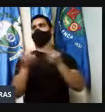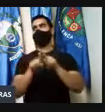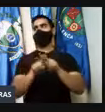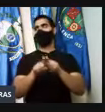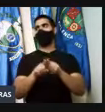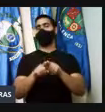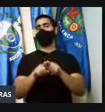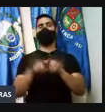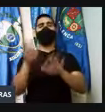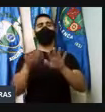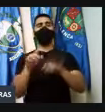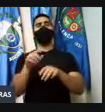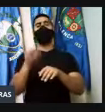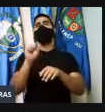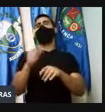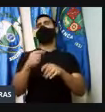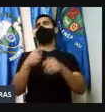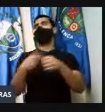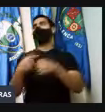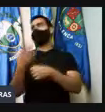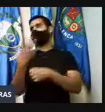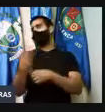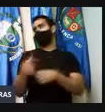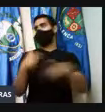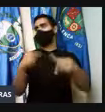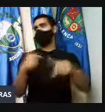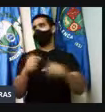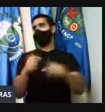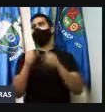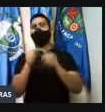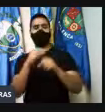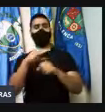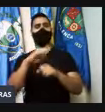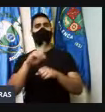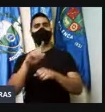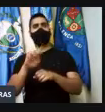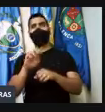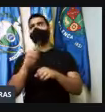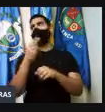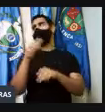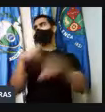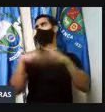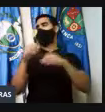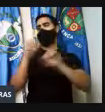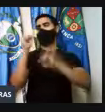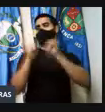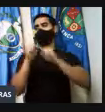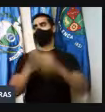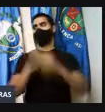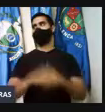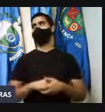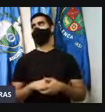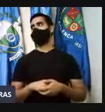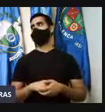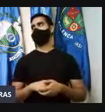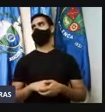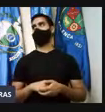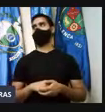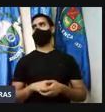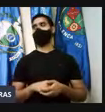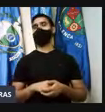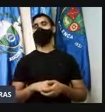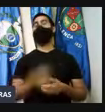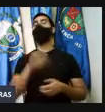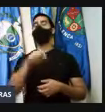de acordo com o município que concorde que ela atue. Pode ser a SEDAI, como pode ser uma outra empresa. Então, é isso que é o processo aí do